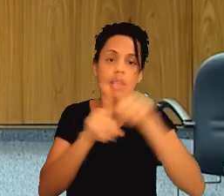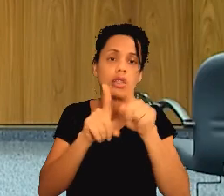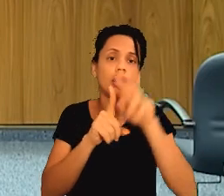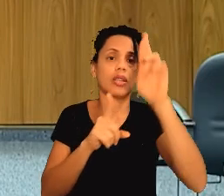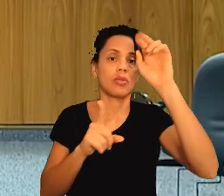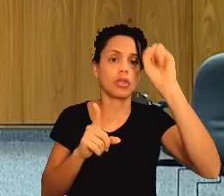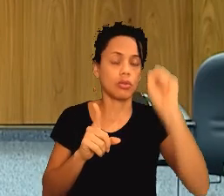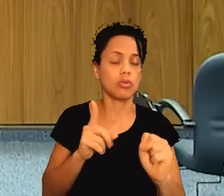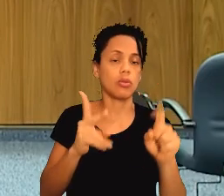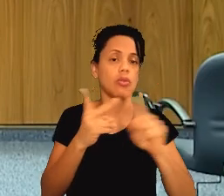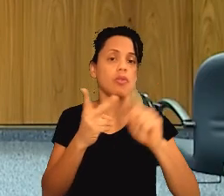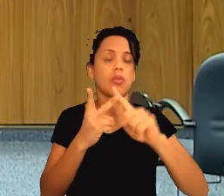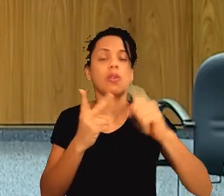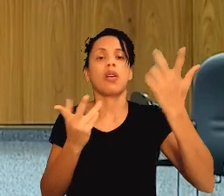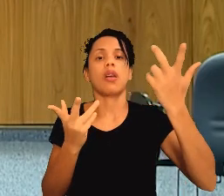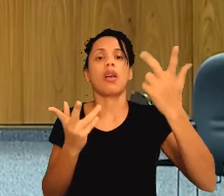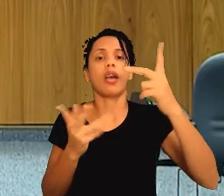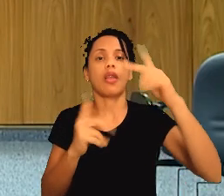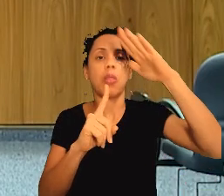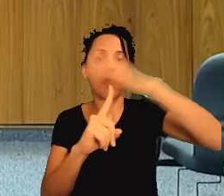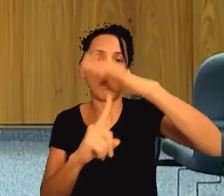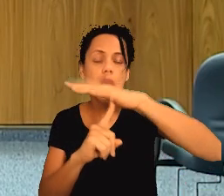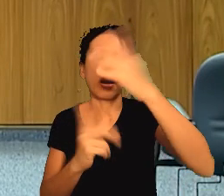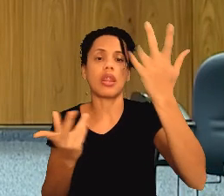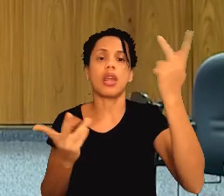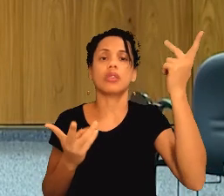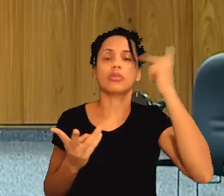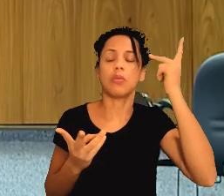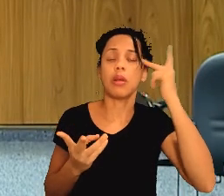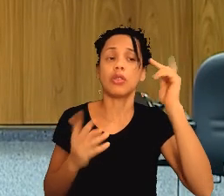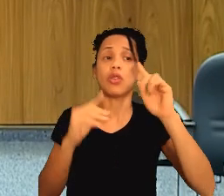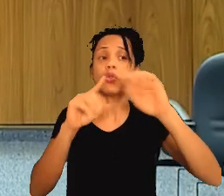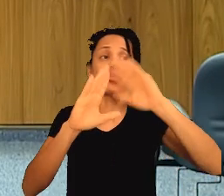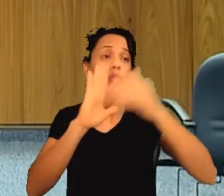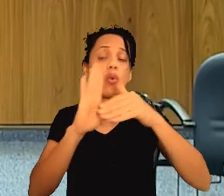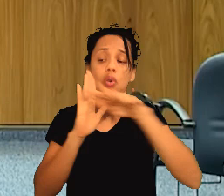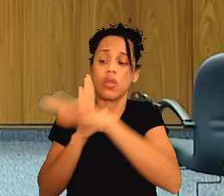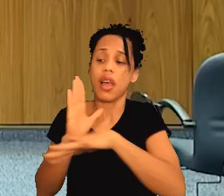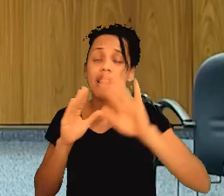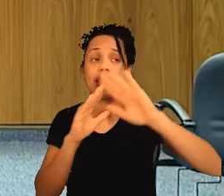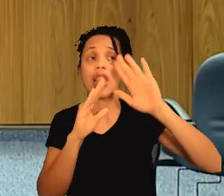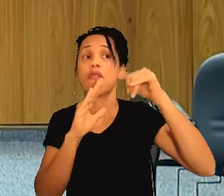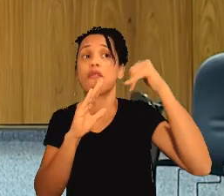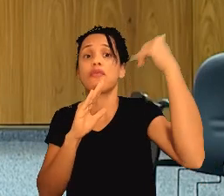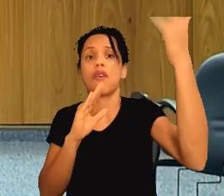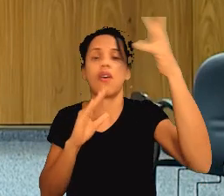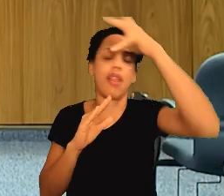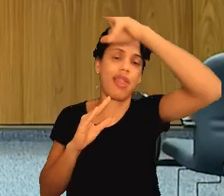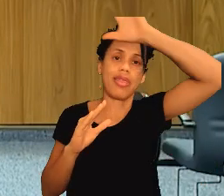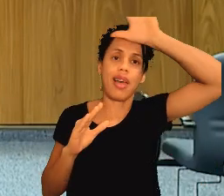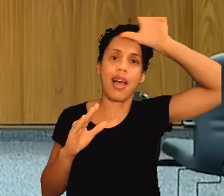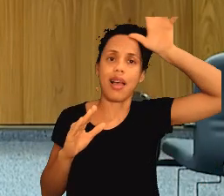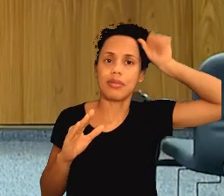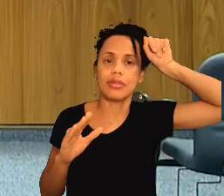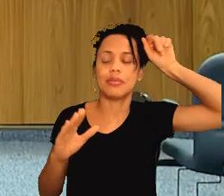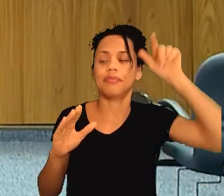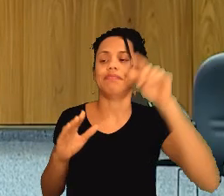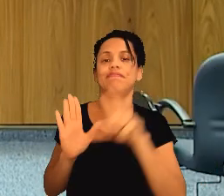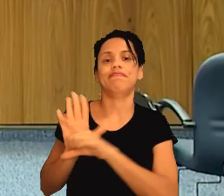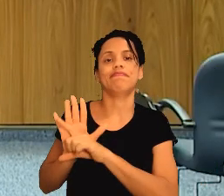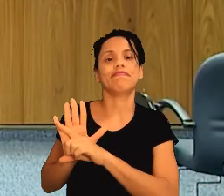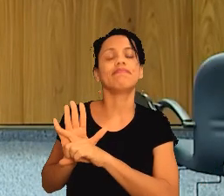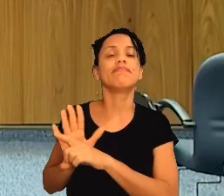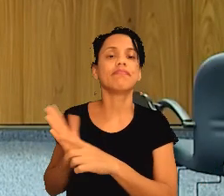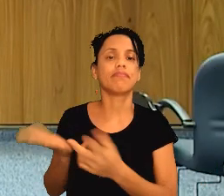também no Rio Grande do Sul, no Paraná, em São Paulo, em toda a área que está fora da Amazônia Legal, onde se conseguiu avançar mais nas demarcações